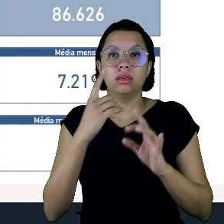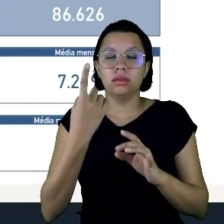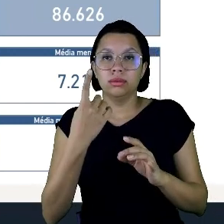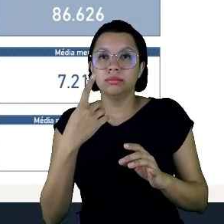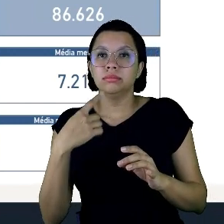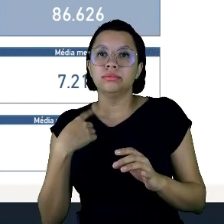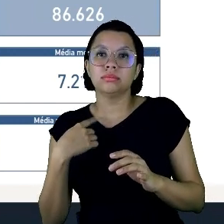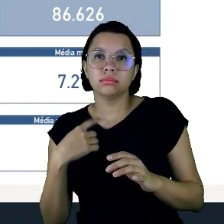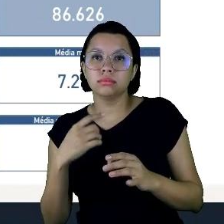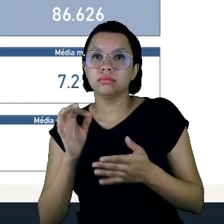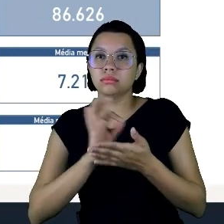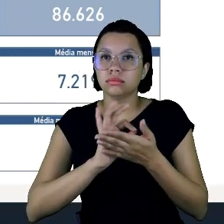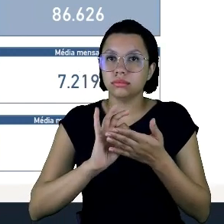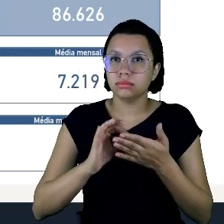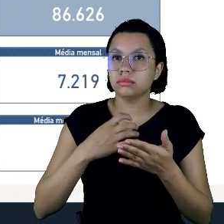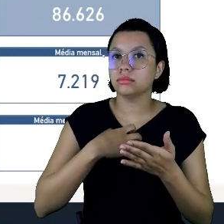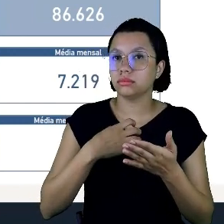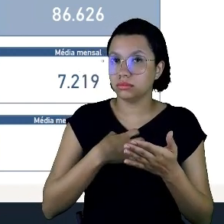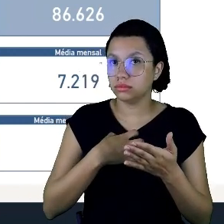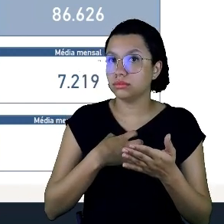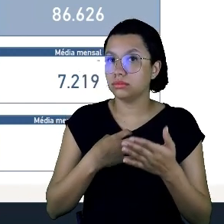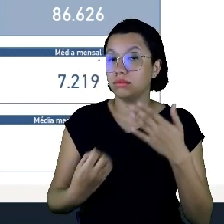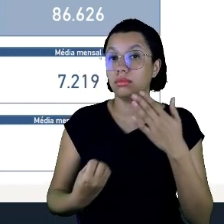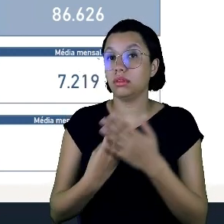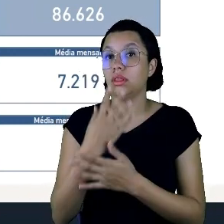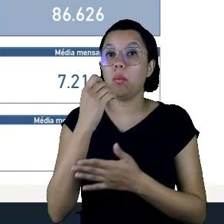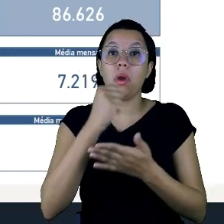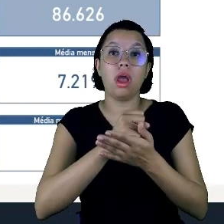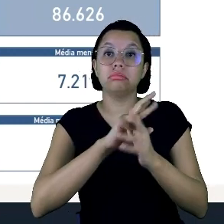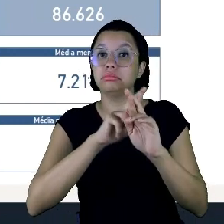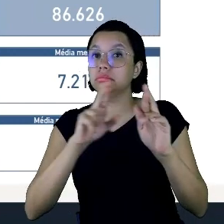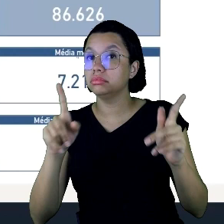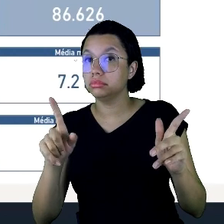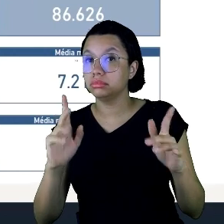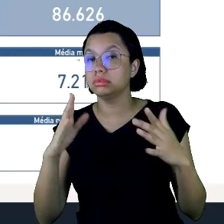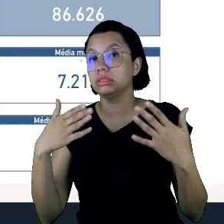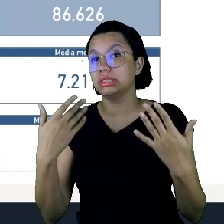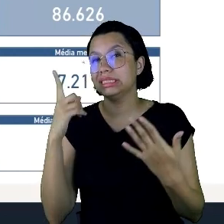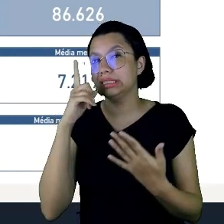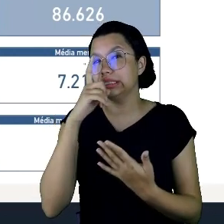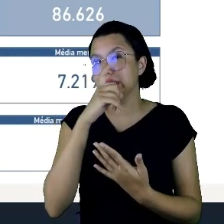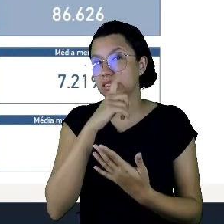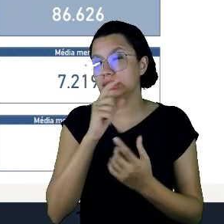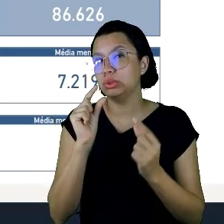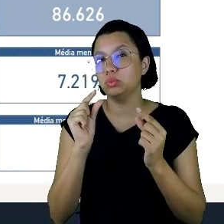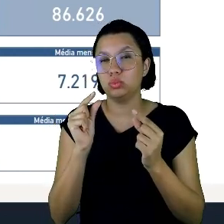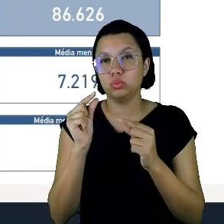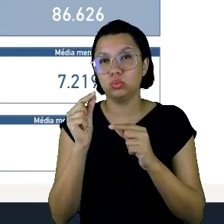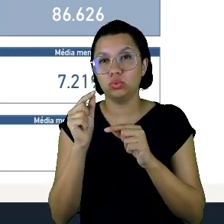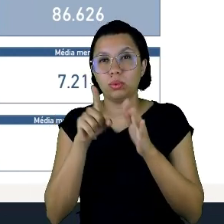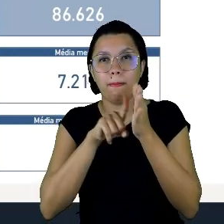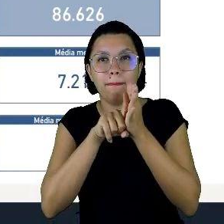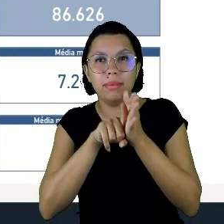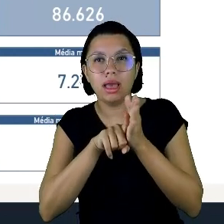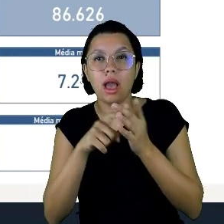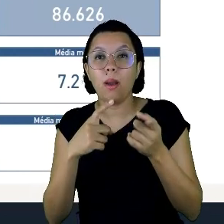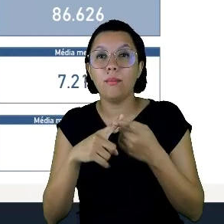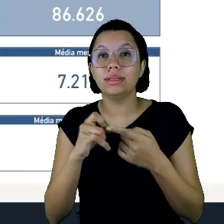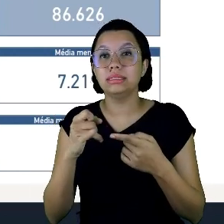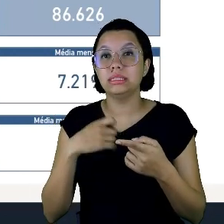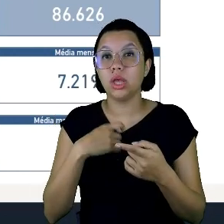o preenchimento. Então, cada um que preenche de uma forma gera um registro diverso. Então, dá